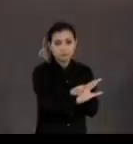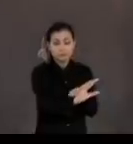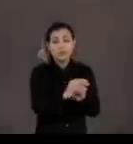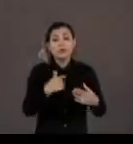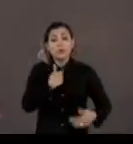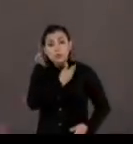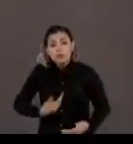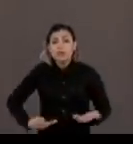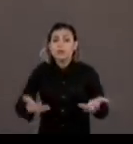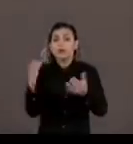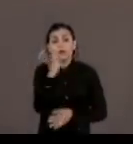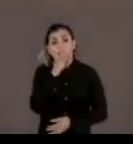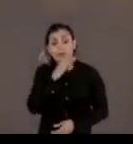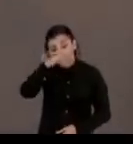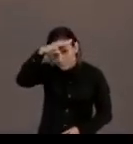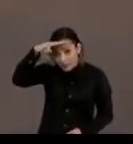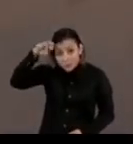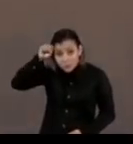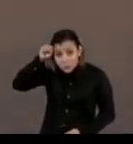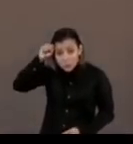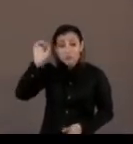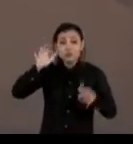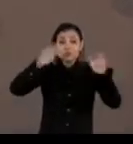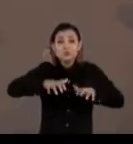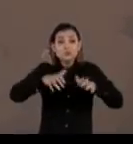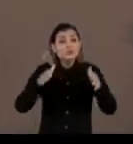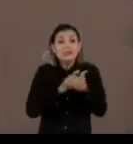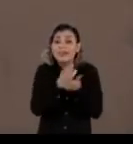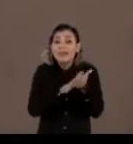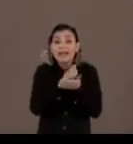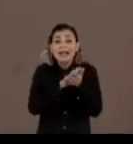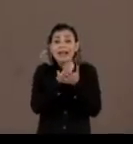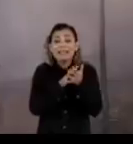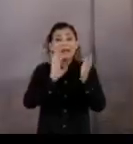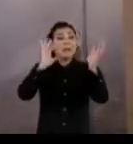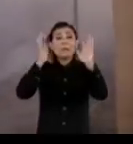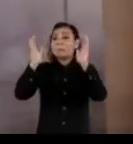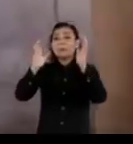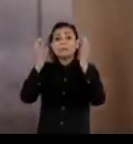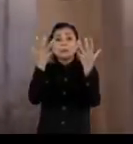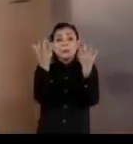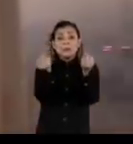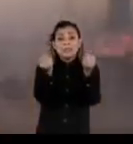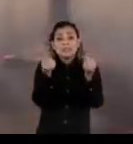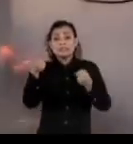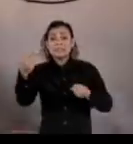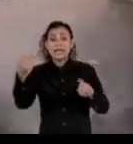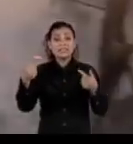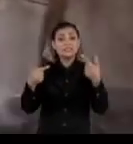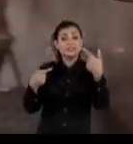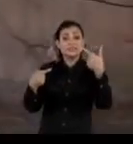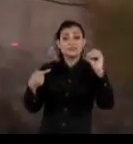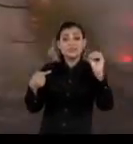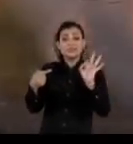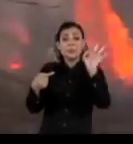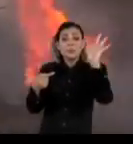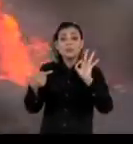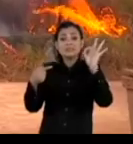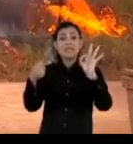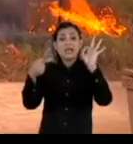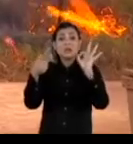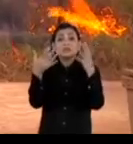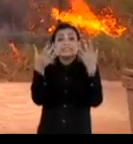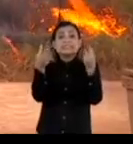pressa. Mato Grosso, há 4 meses sem chuva forte, com a umidade do ar variando entre 7% e 20%, decretou situação de